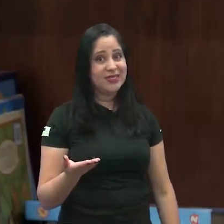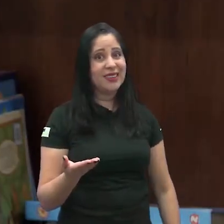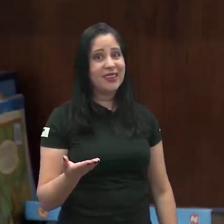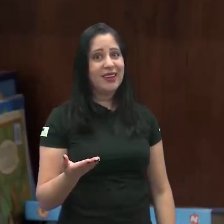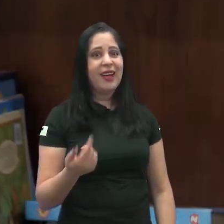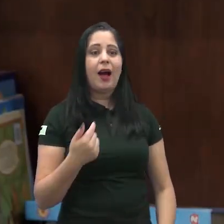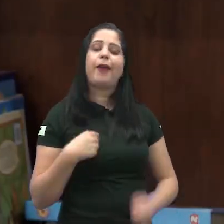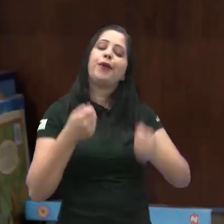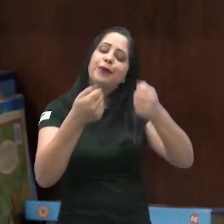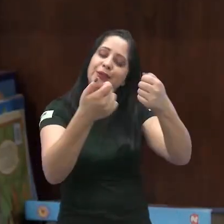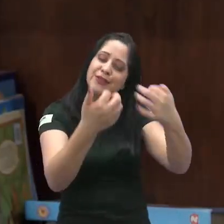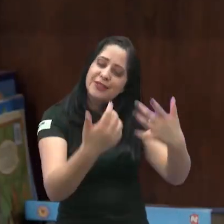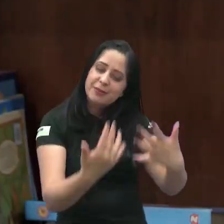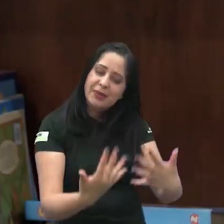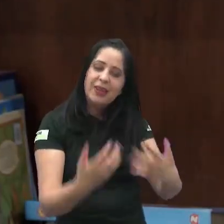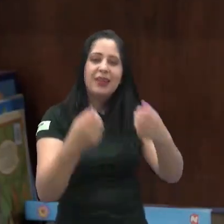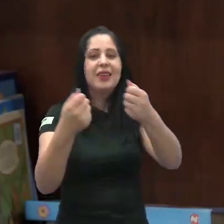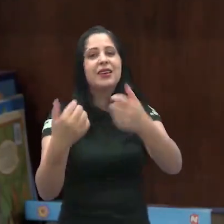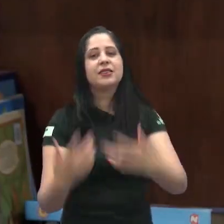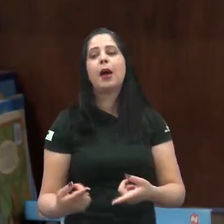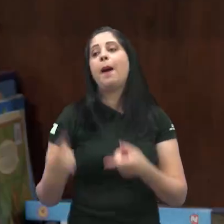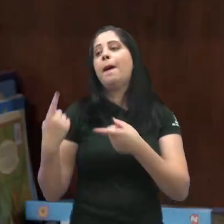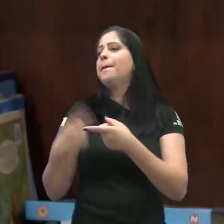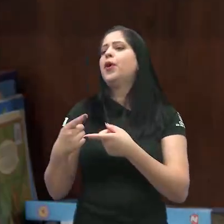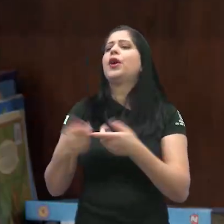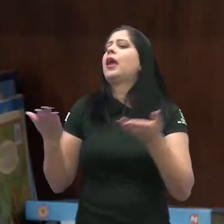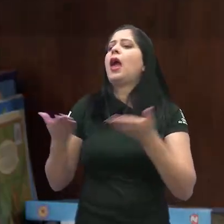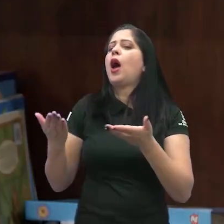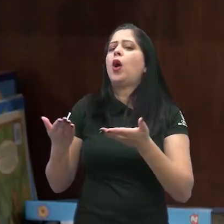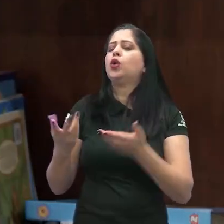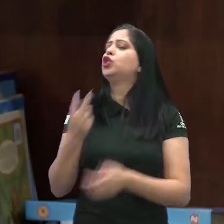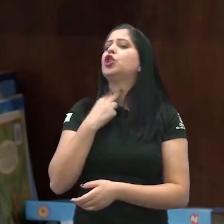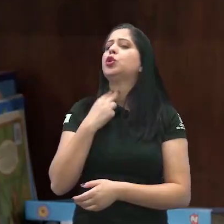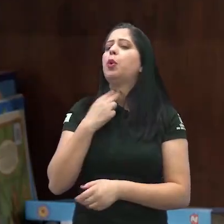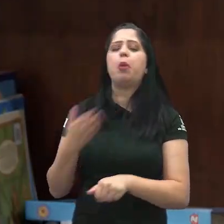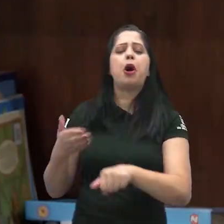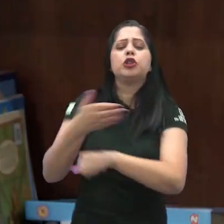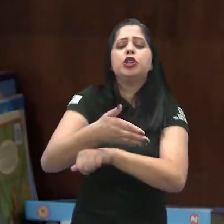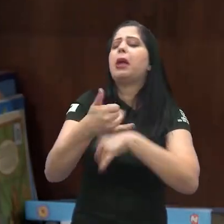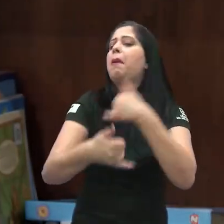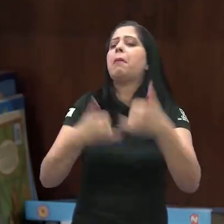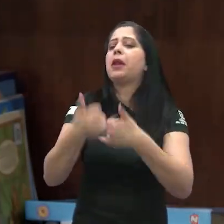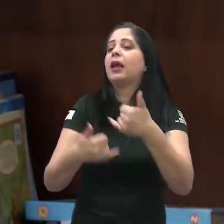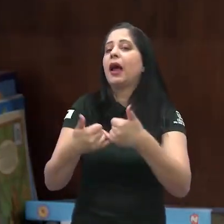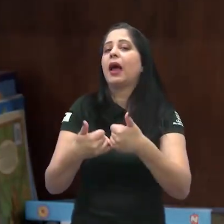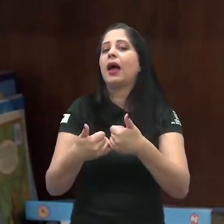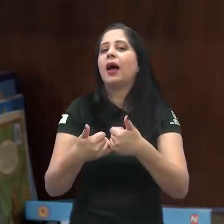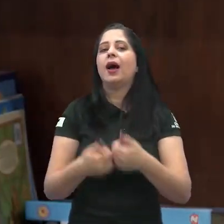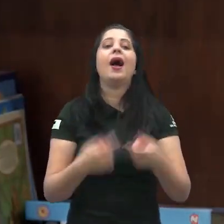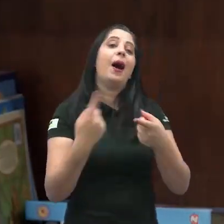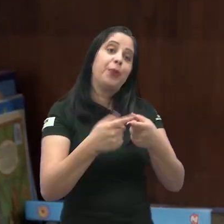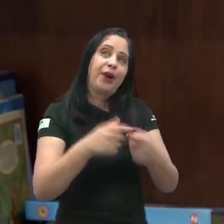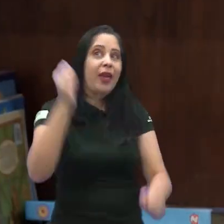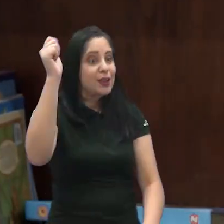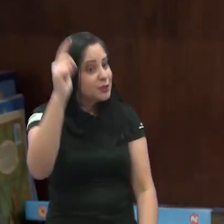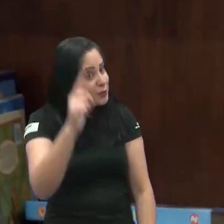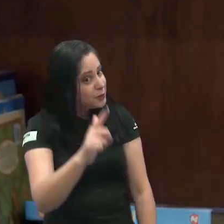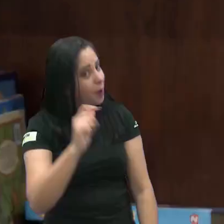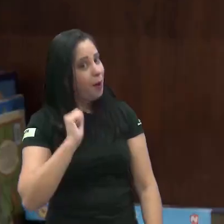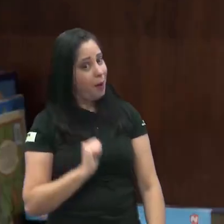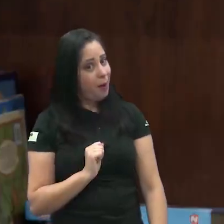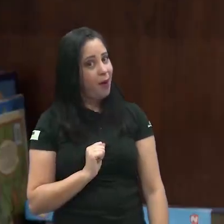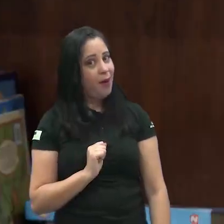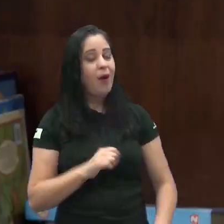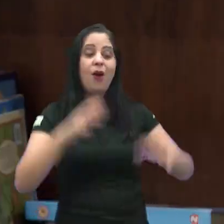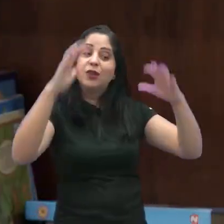gente começa a explicar, né? Por que hoje nós não podemos ir no parque? É porque tá muito sol.